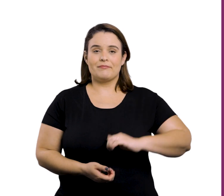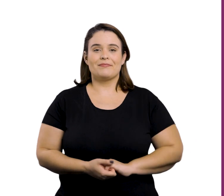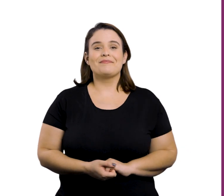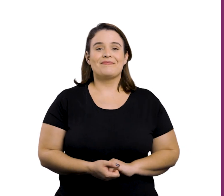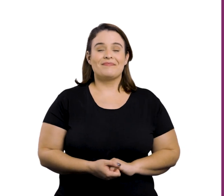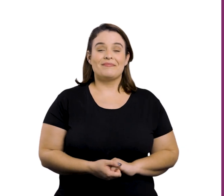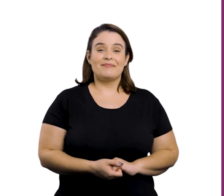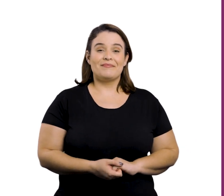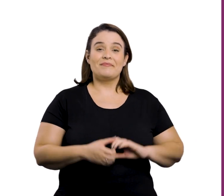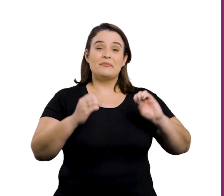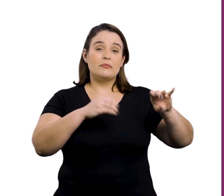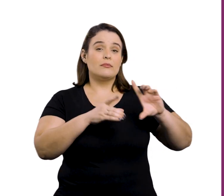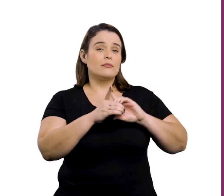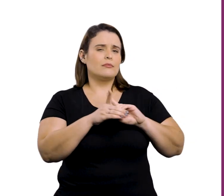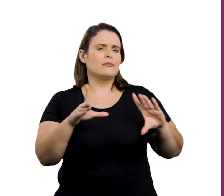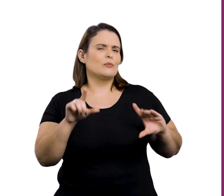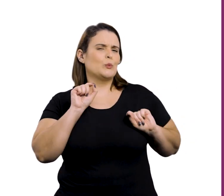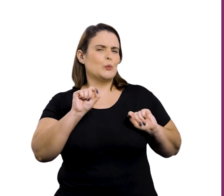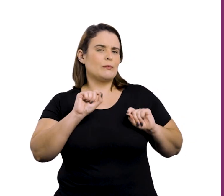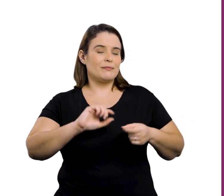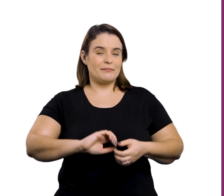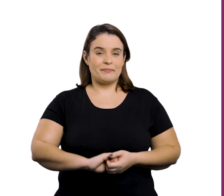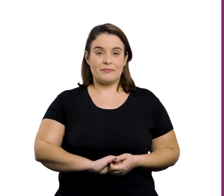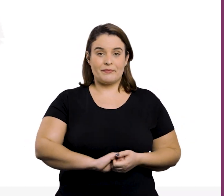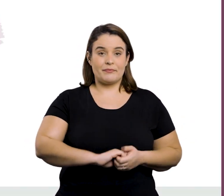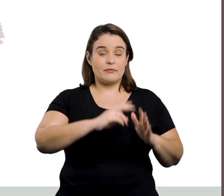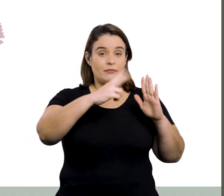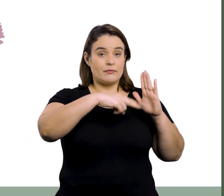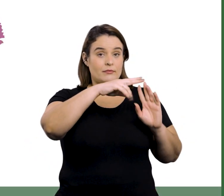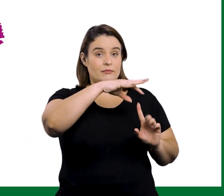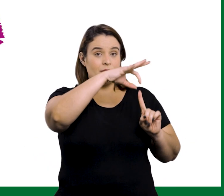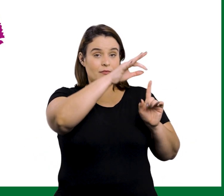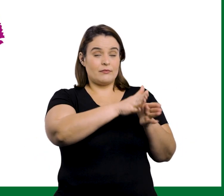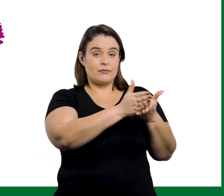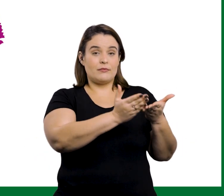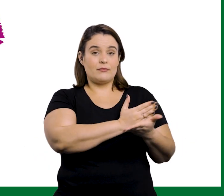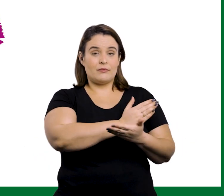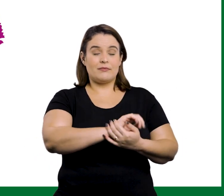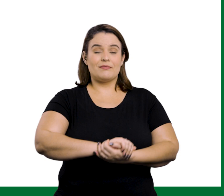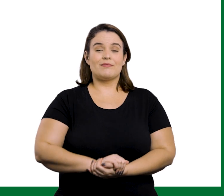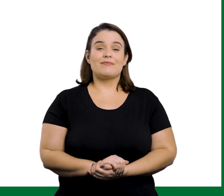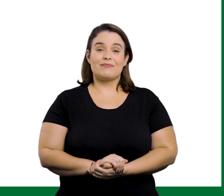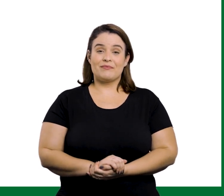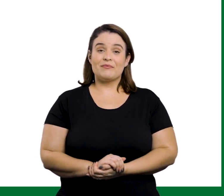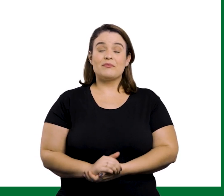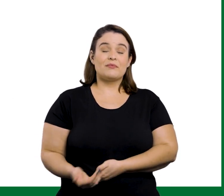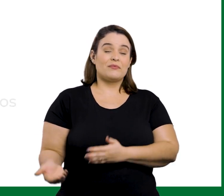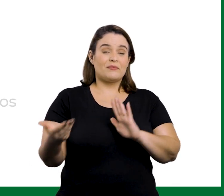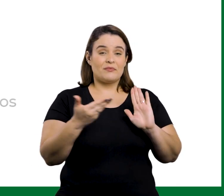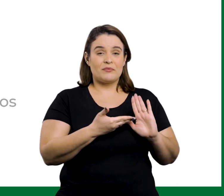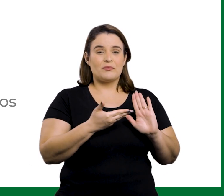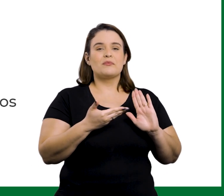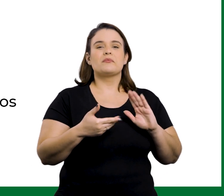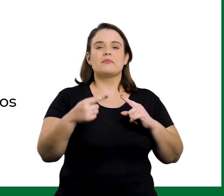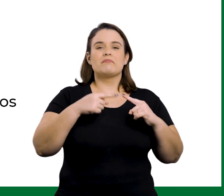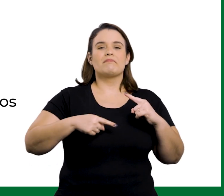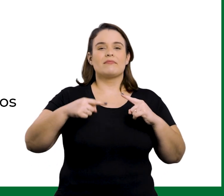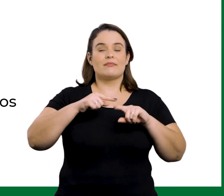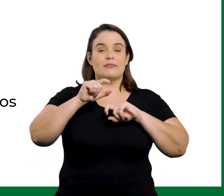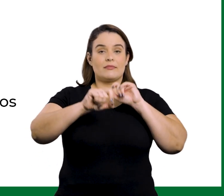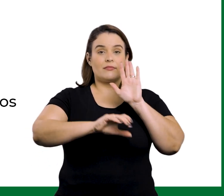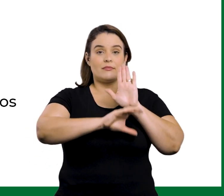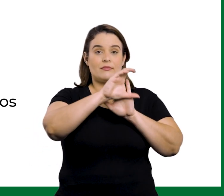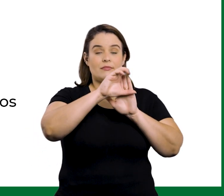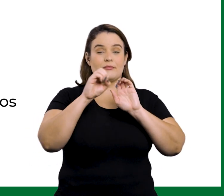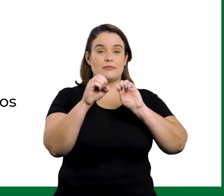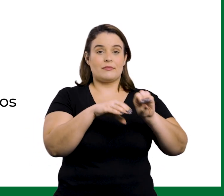2. O que é a educação democrática? Leia a referência no livro. Este item do manual tem por